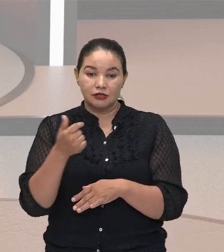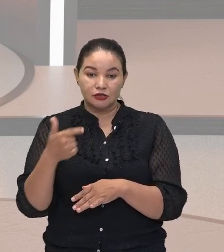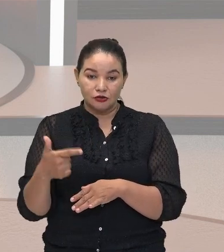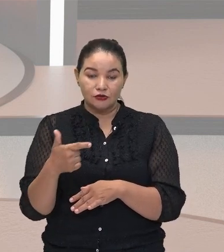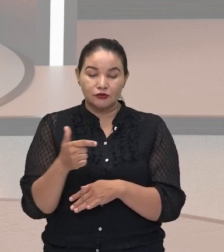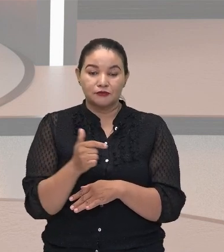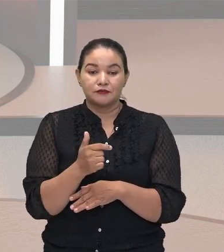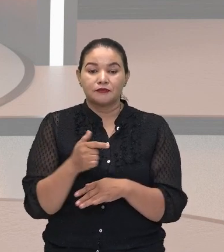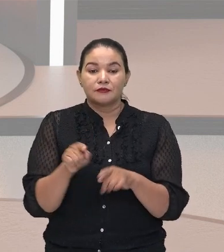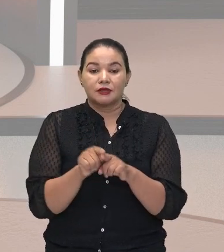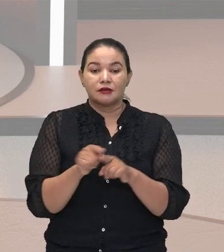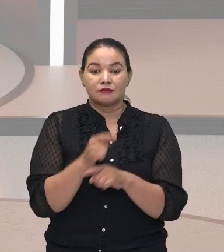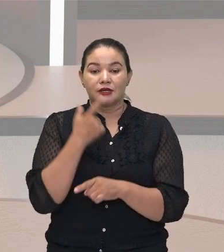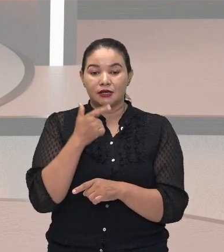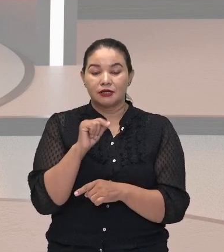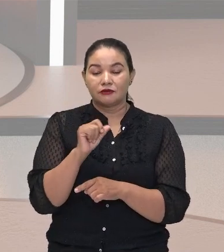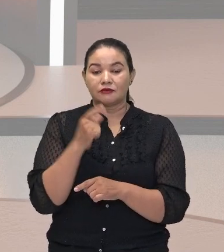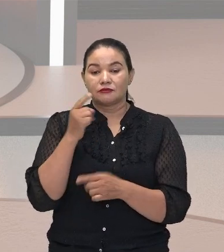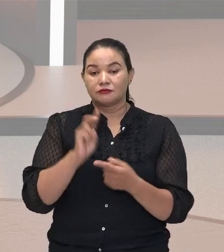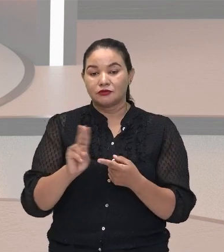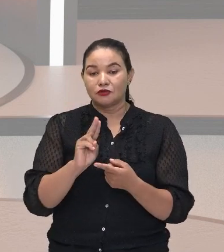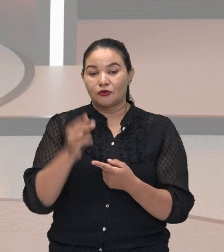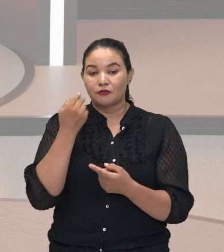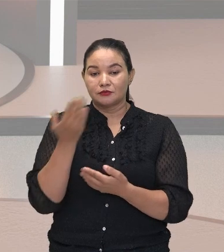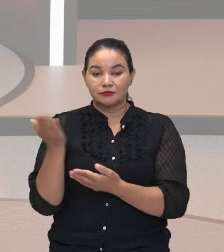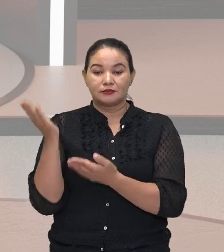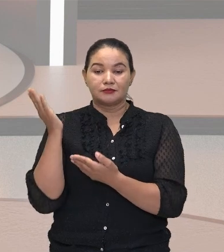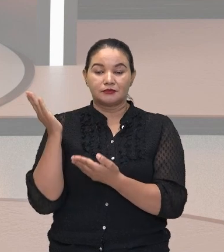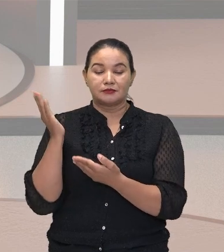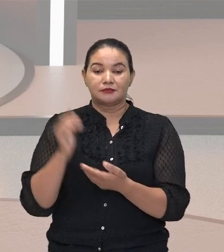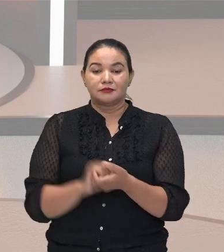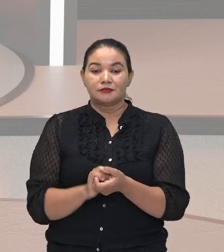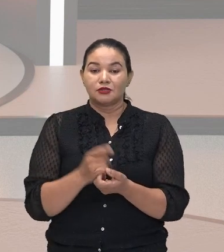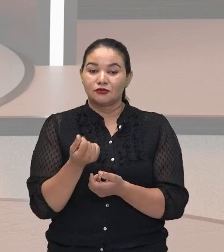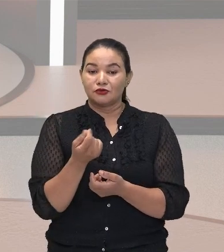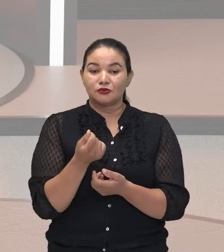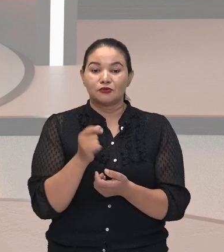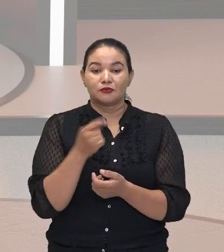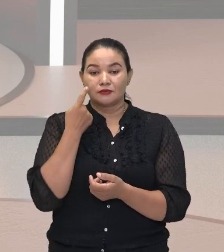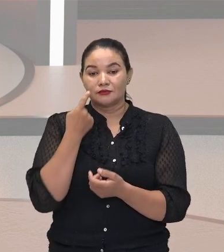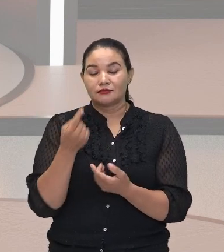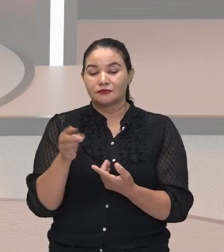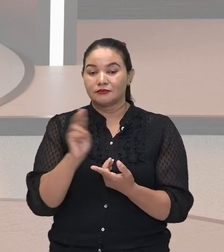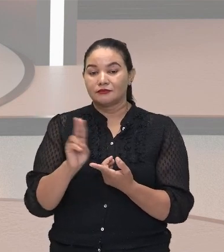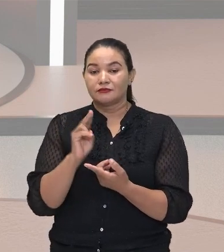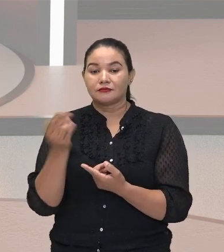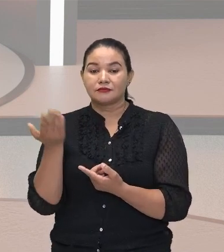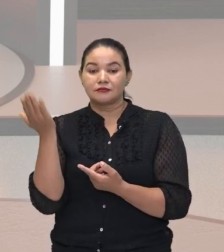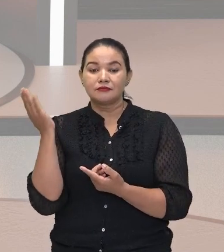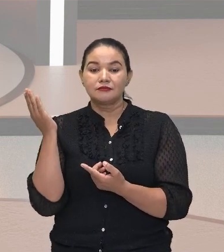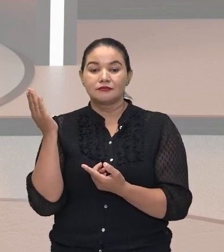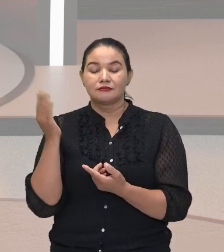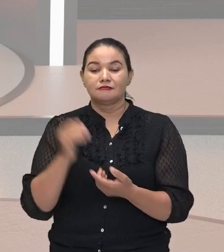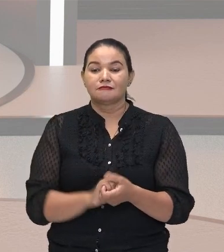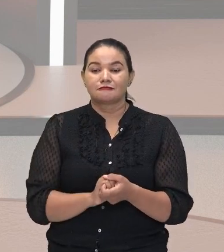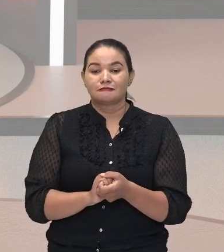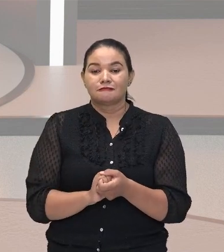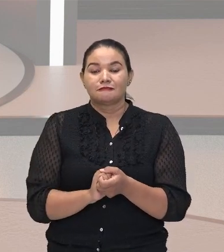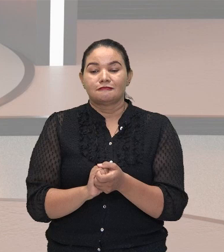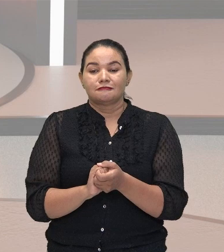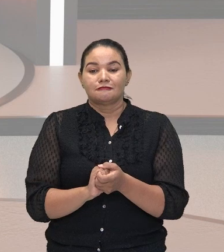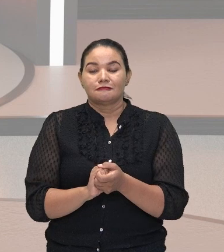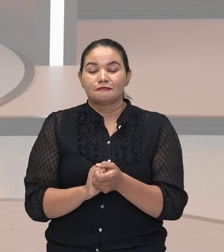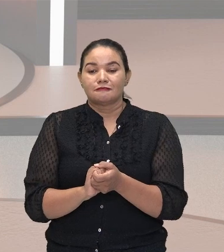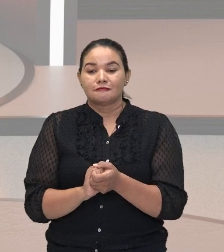0,762 e o idioma sendo Diveí. E a moeda oficial, Rúpia das Maldivas. E a gente vai